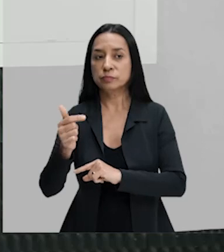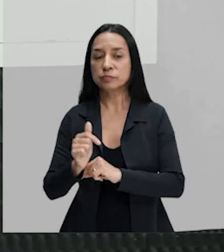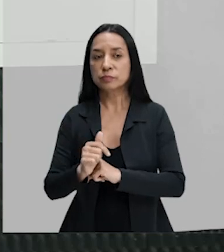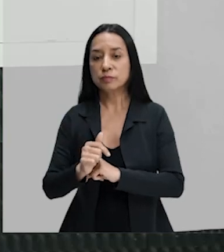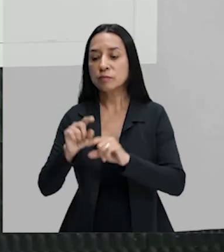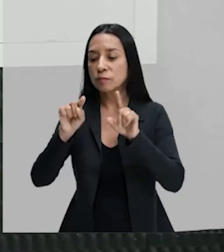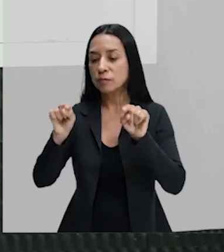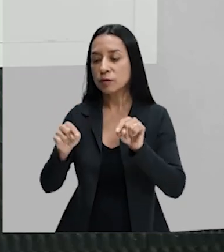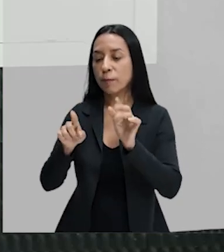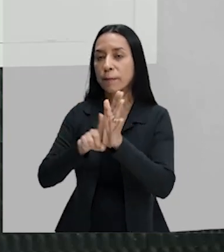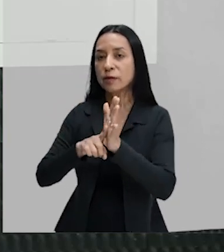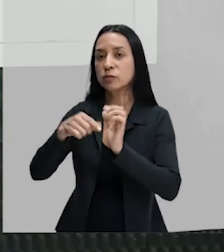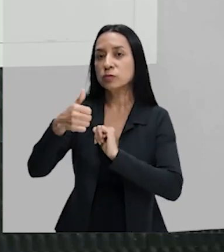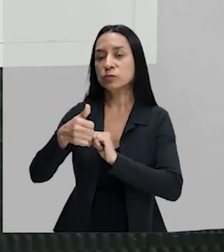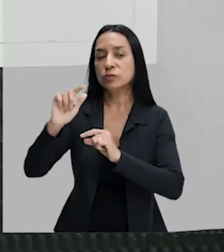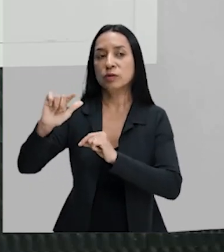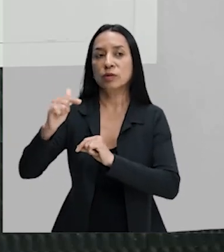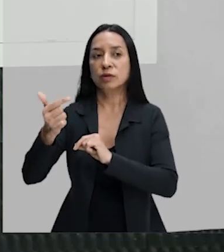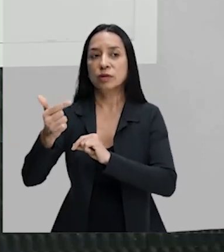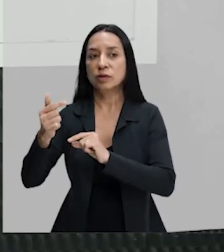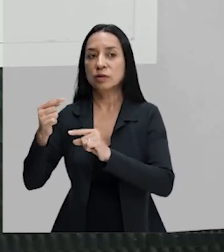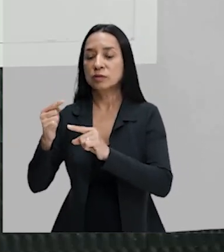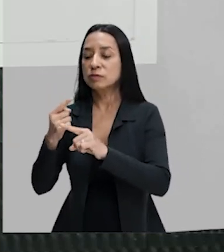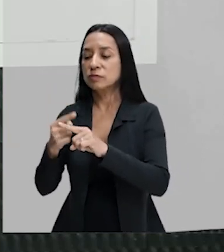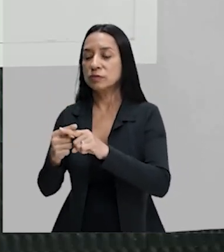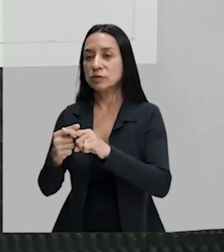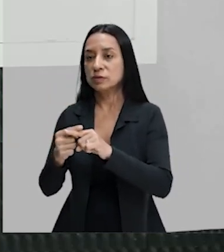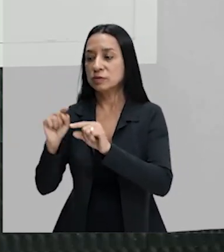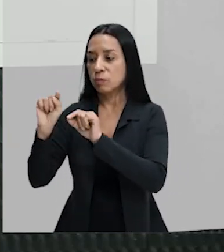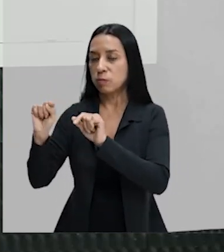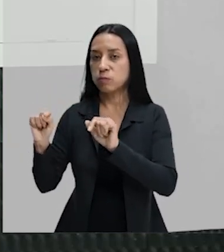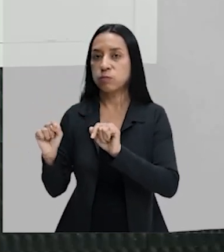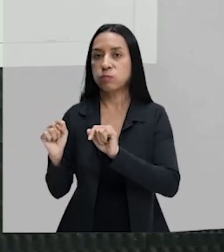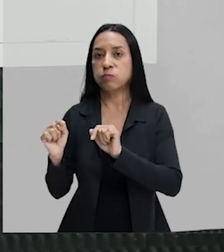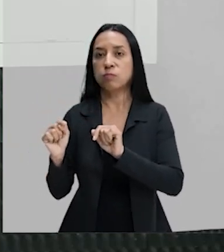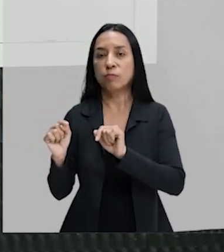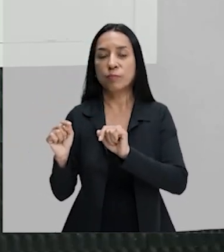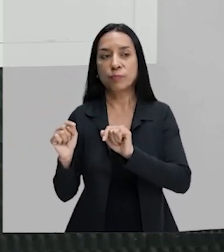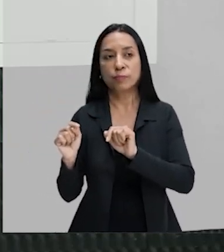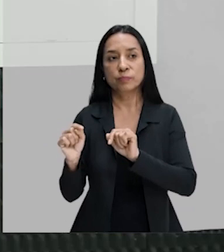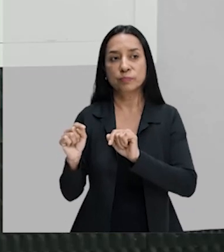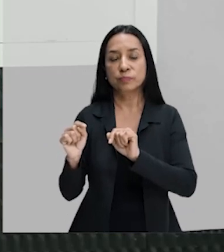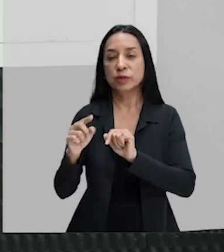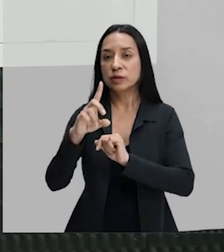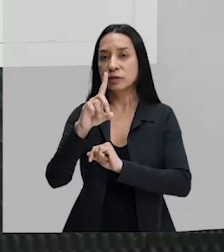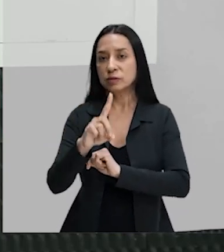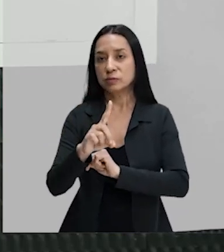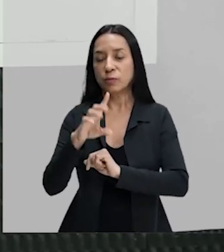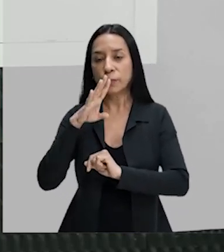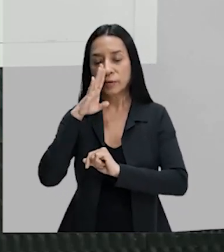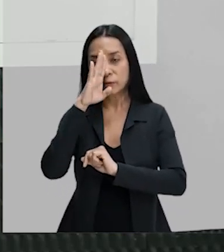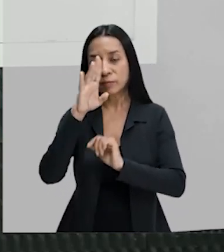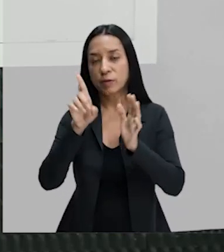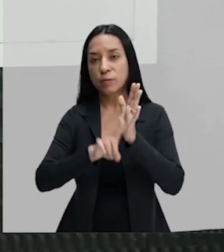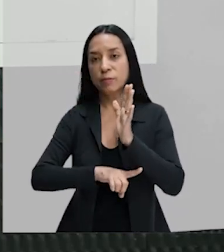faz produto, né? Já nós calculamos aqui, deu 19, né? Diagonal principal menos o produto da diagonal